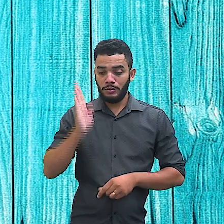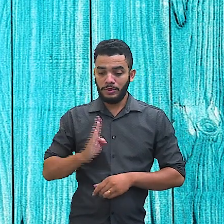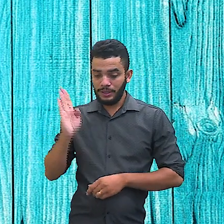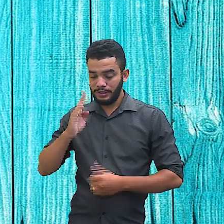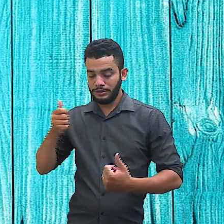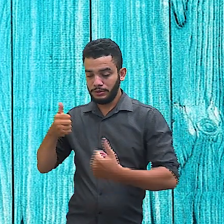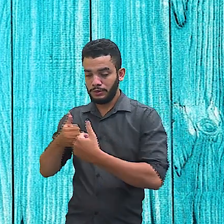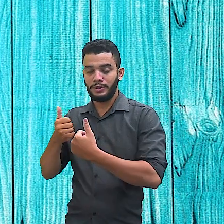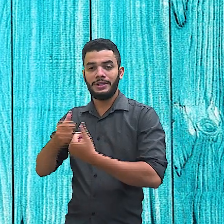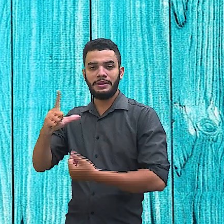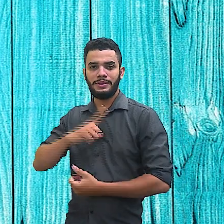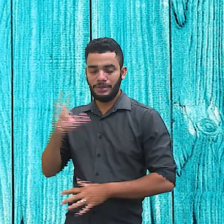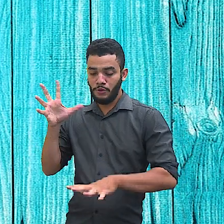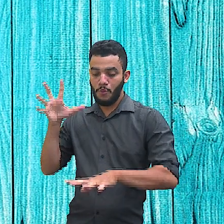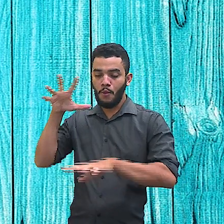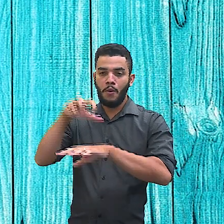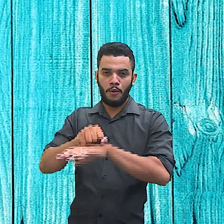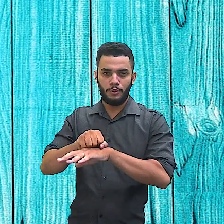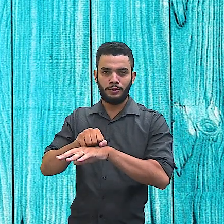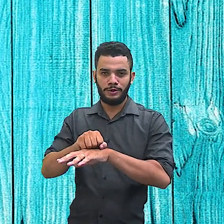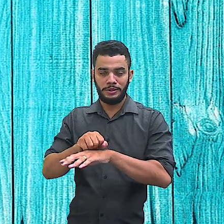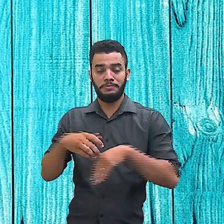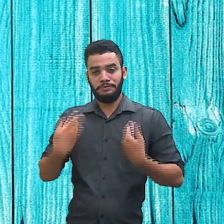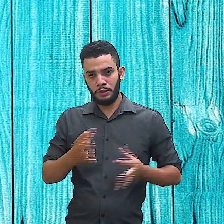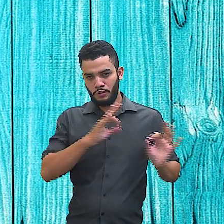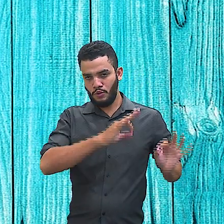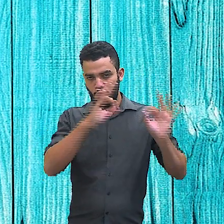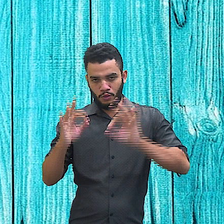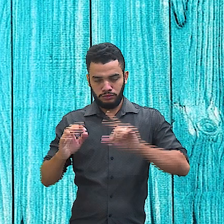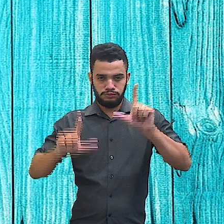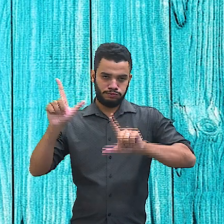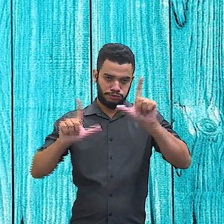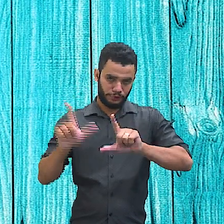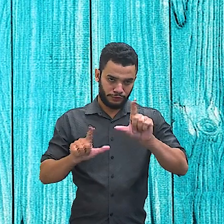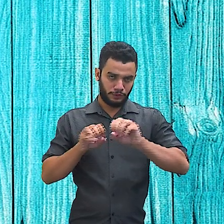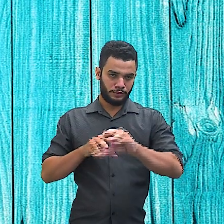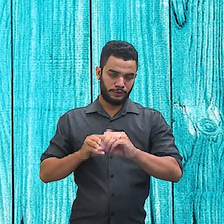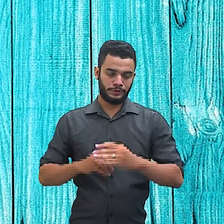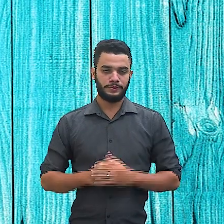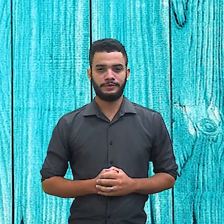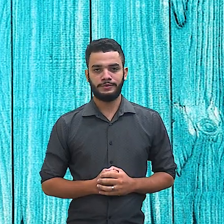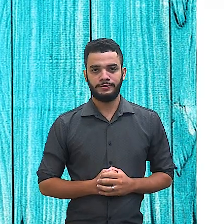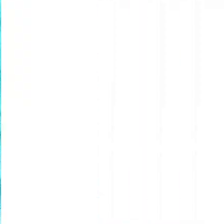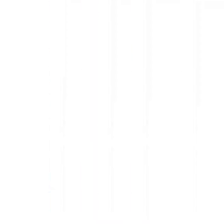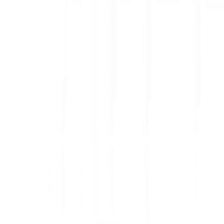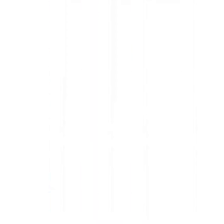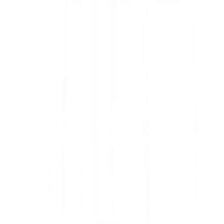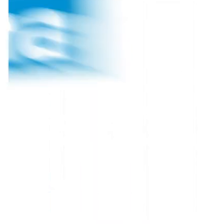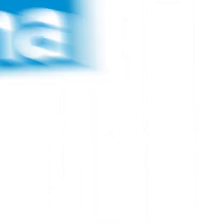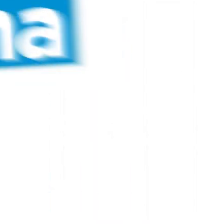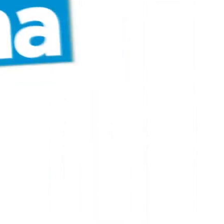Francesa. Muito legal, né? E para mais dicas como essa, continue ligado na TV Educação.